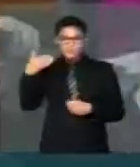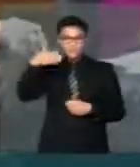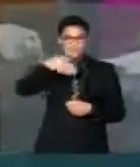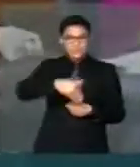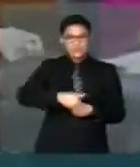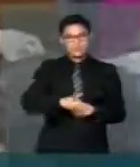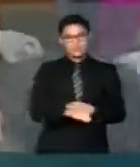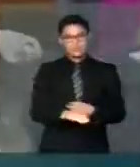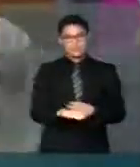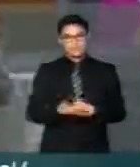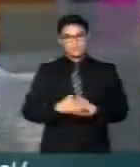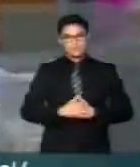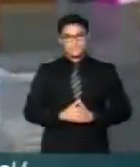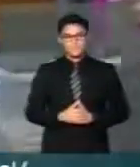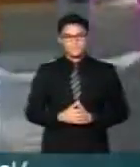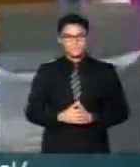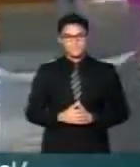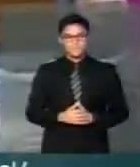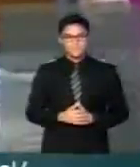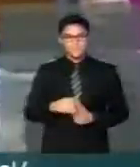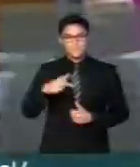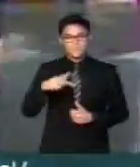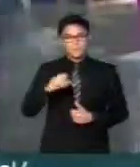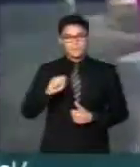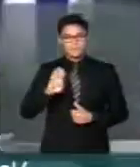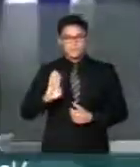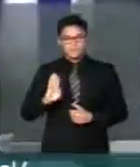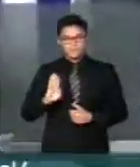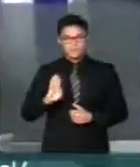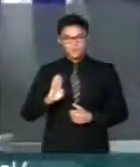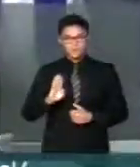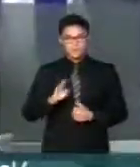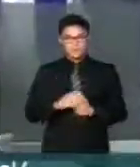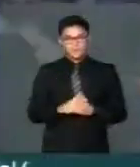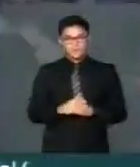Governo libera, presidente. PSB. Minoria. PSB.